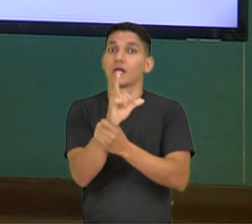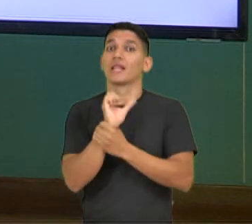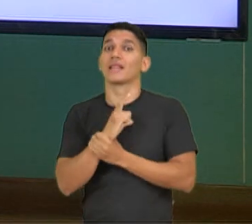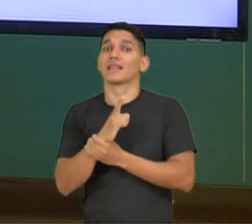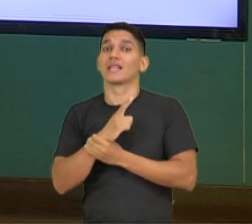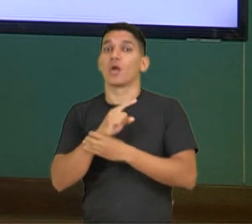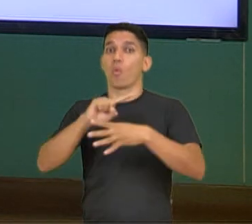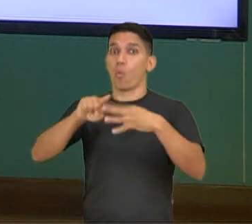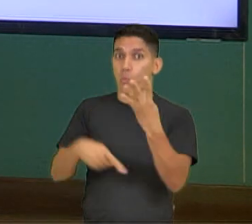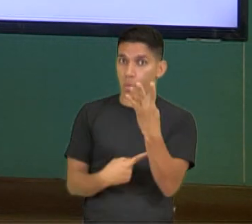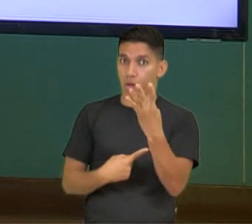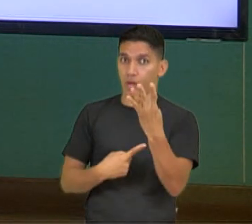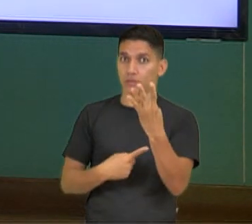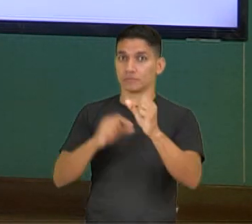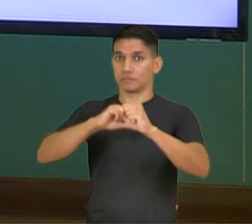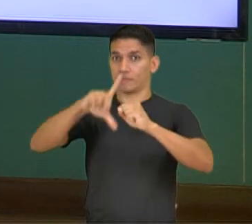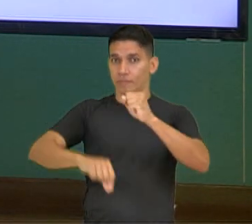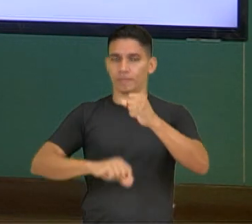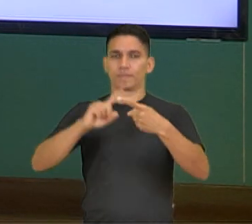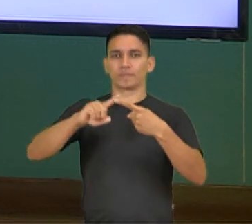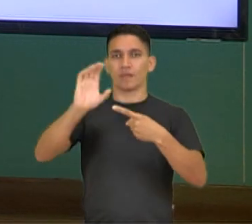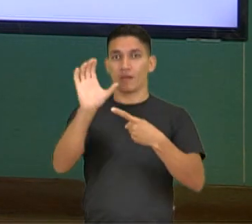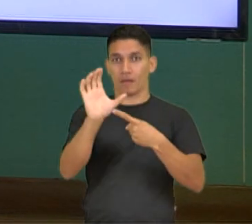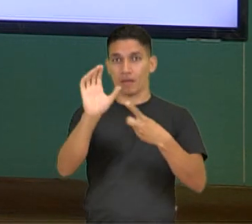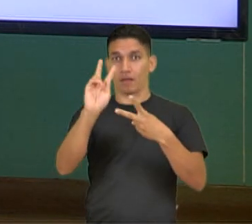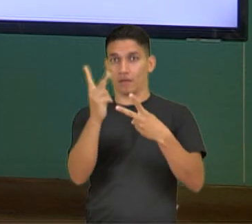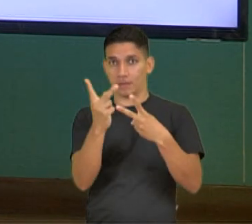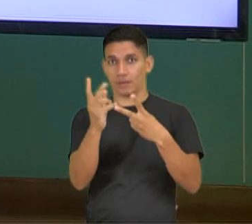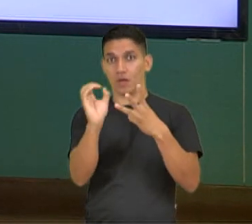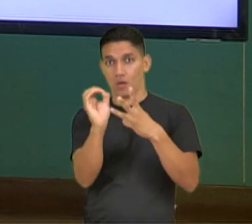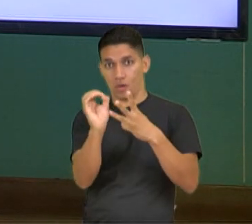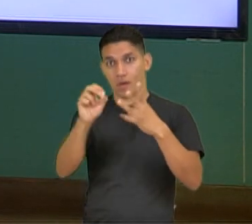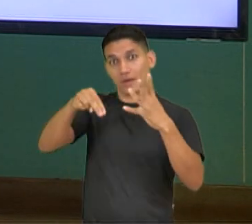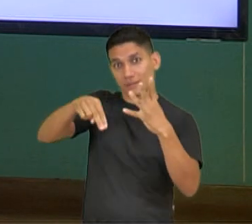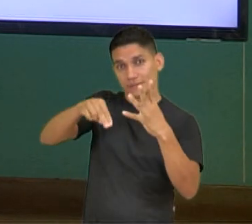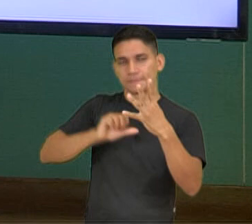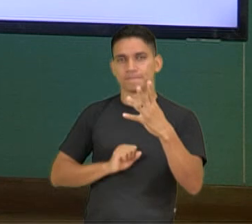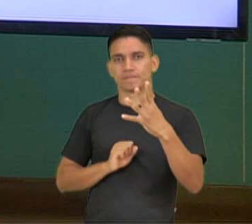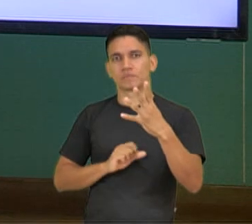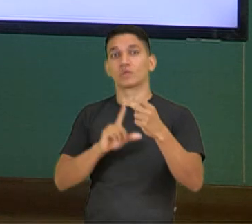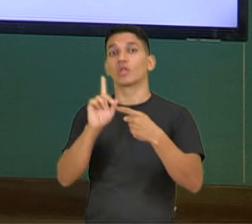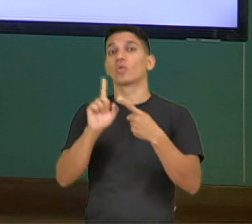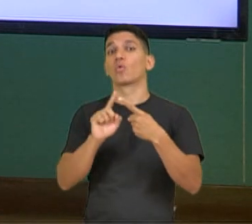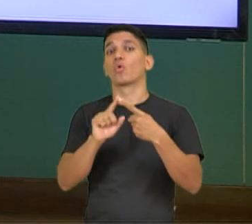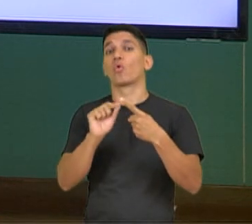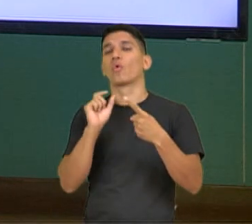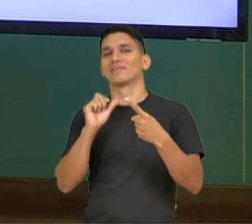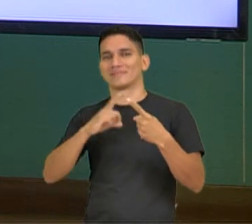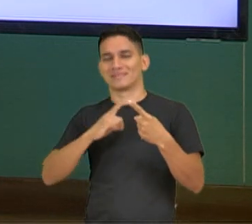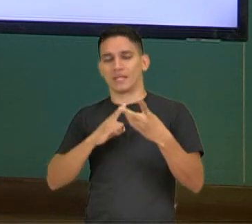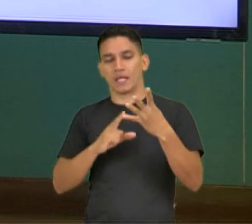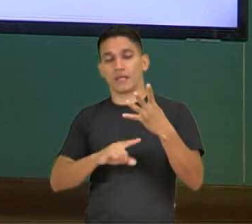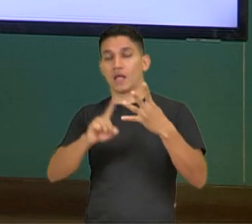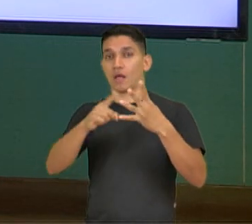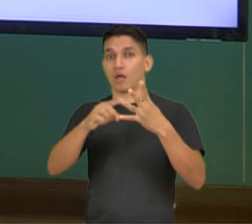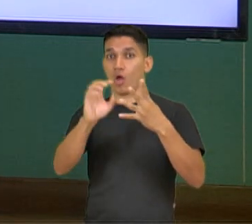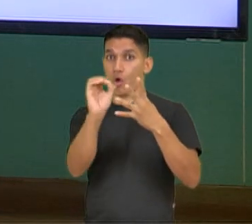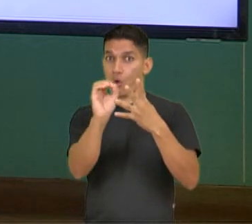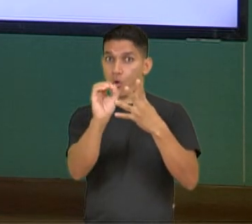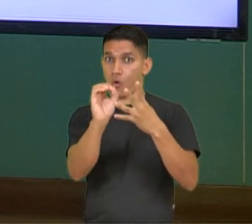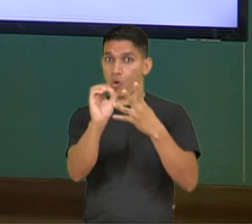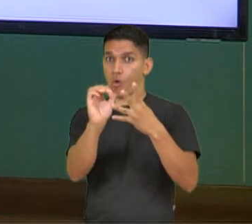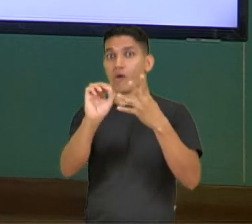4 átomos, carbonos, hidrogênios, oxigênio e nitrogênio. O oxigênio e o nitrogênio entra na classificação